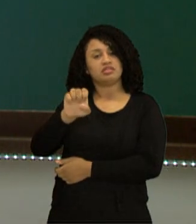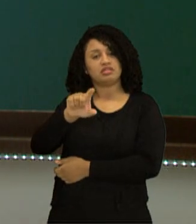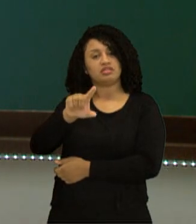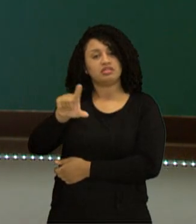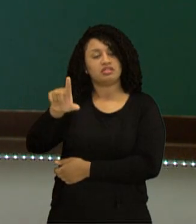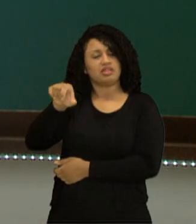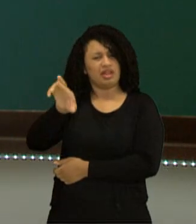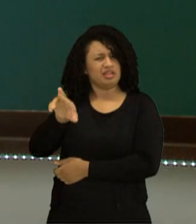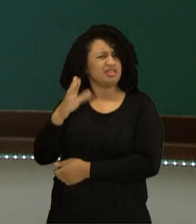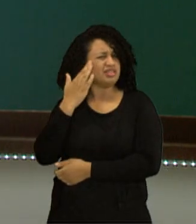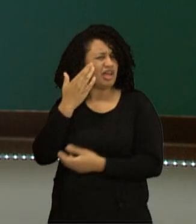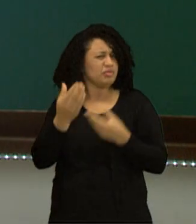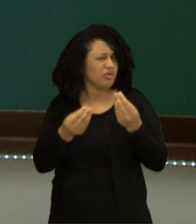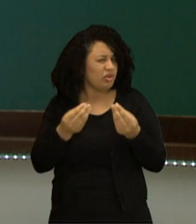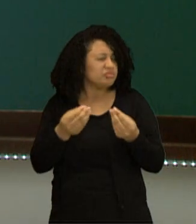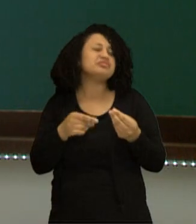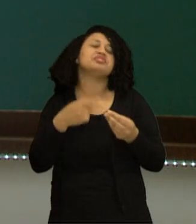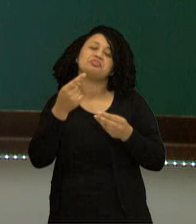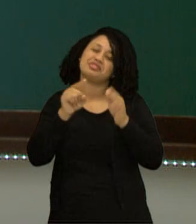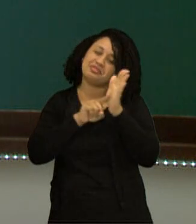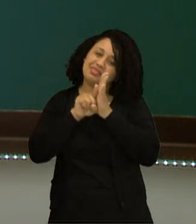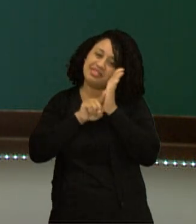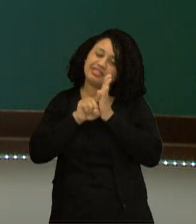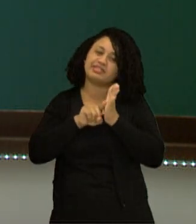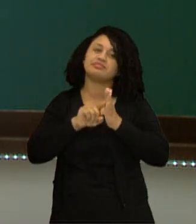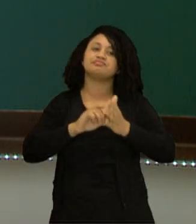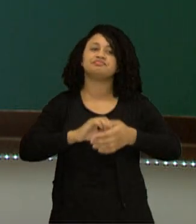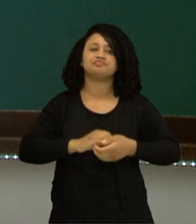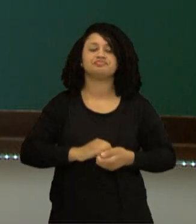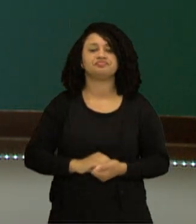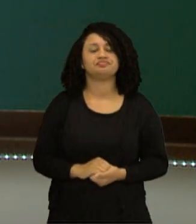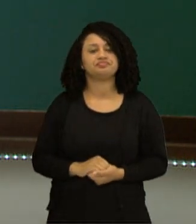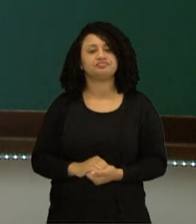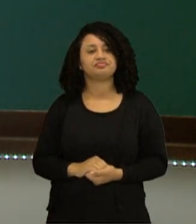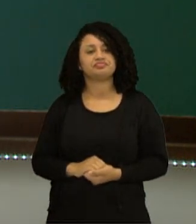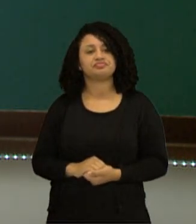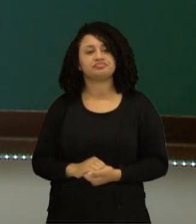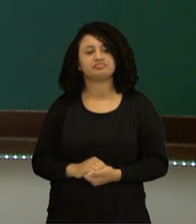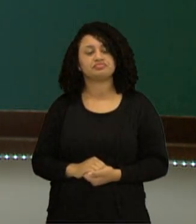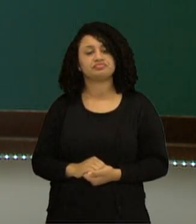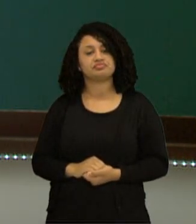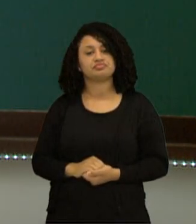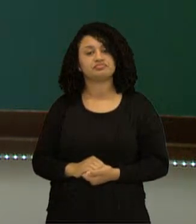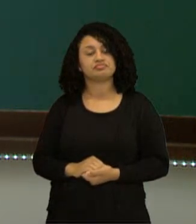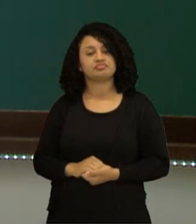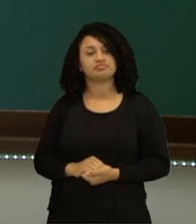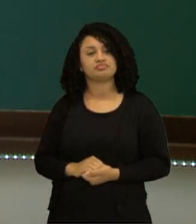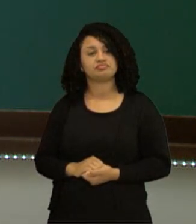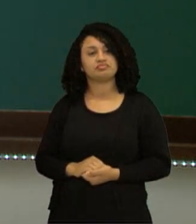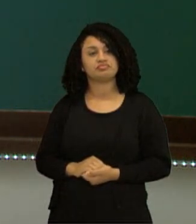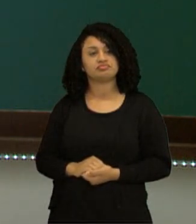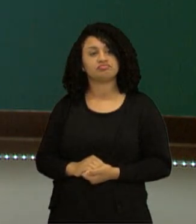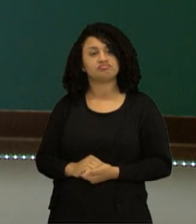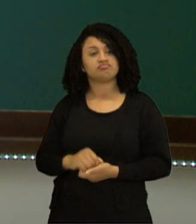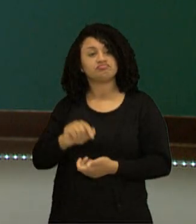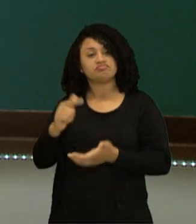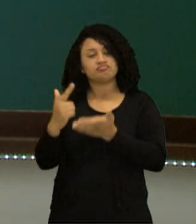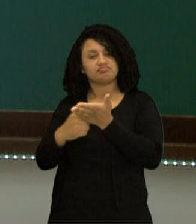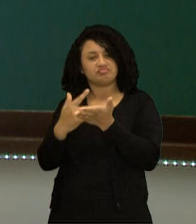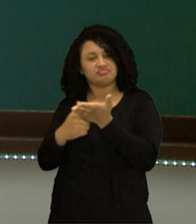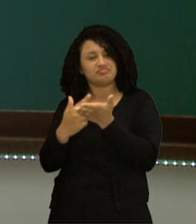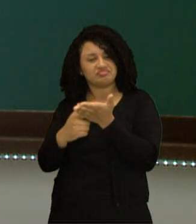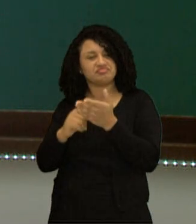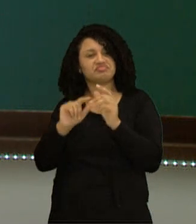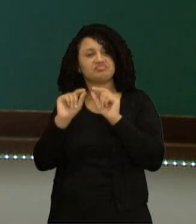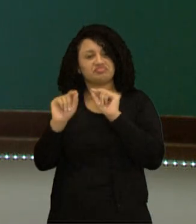sabe? Dá uma procuradinha nessa informação. The best-seller book Wonder, então, que é o extraordinário, was